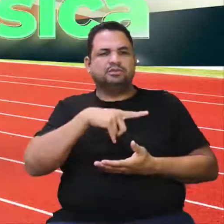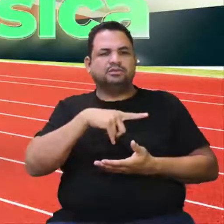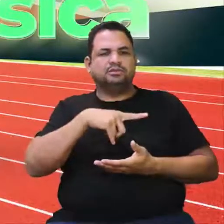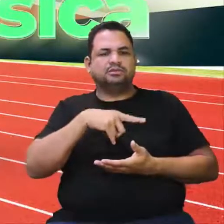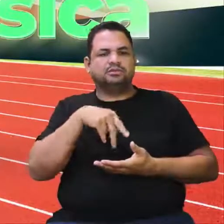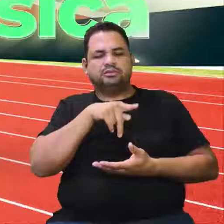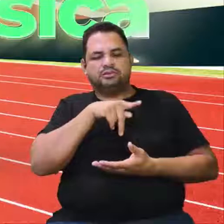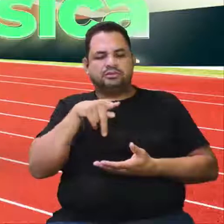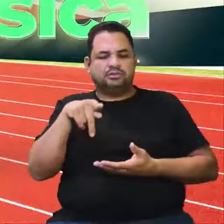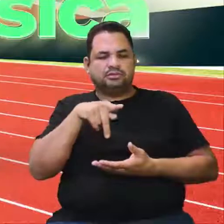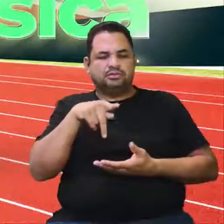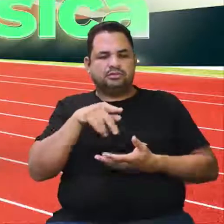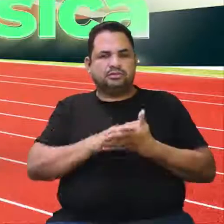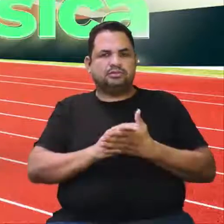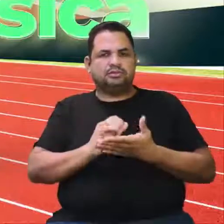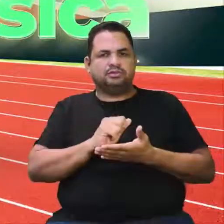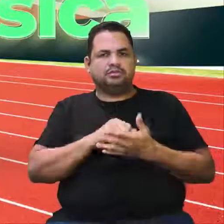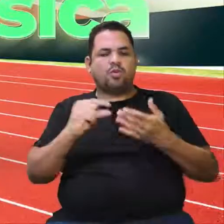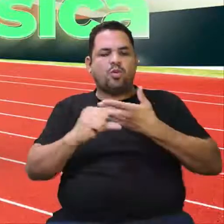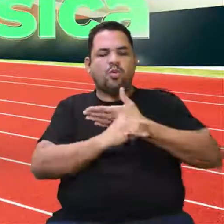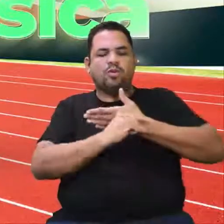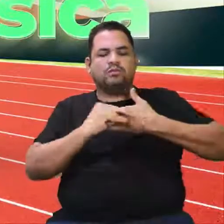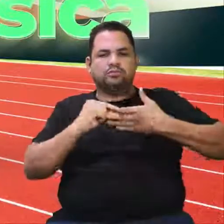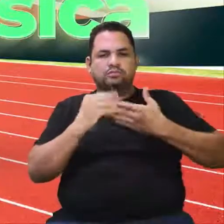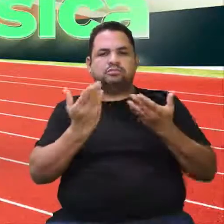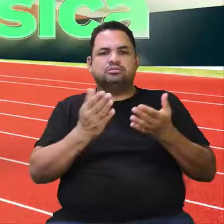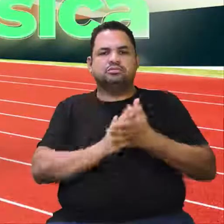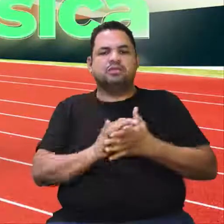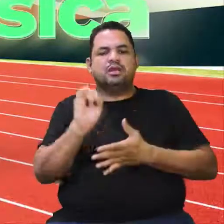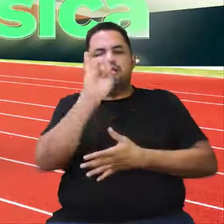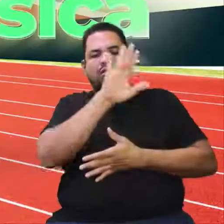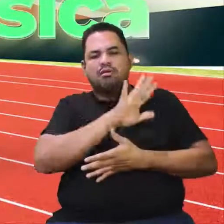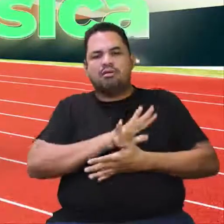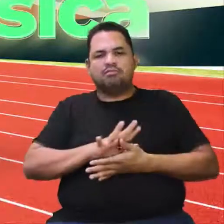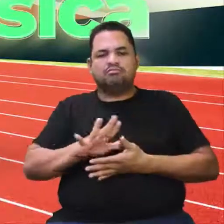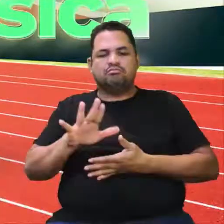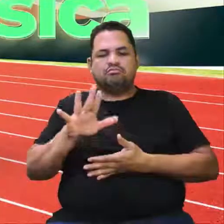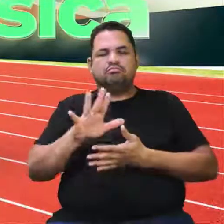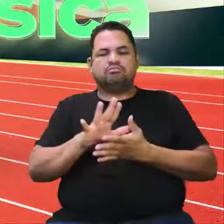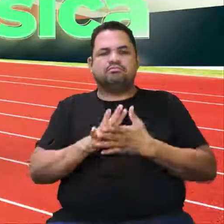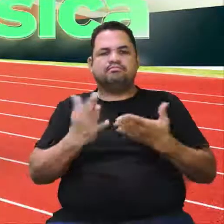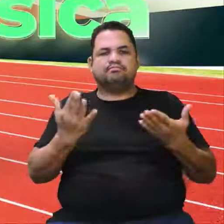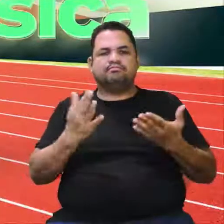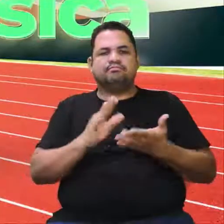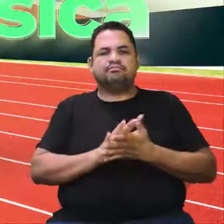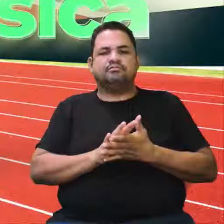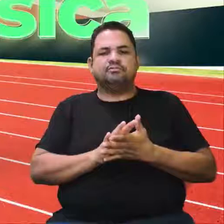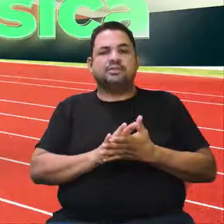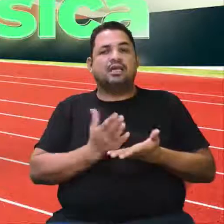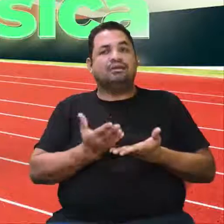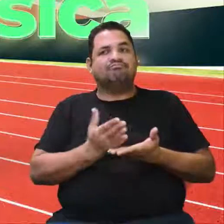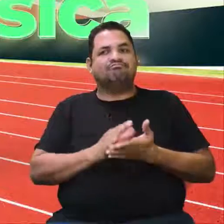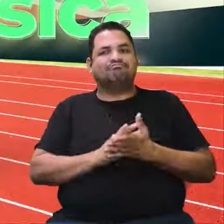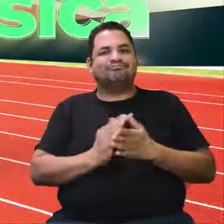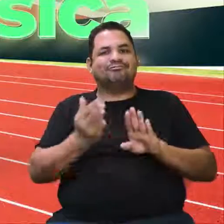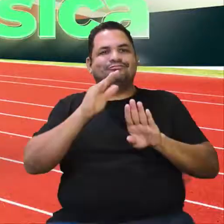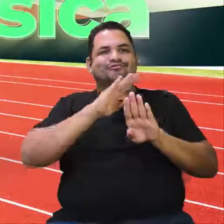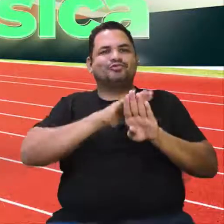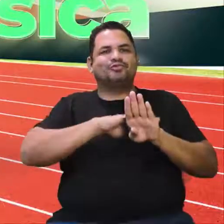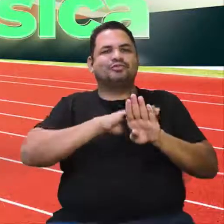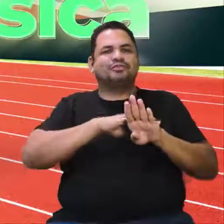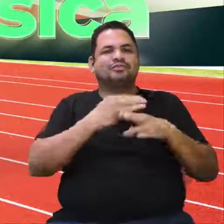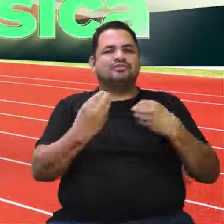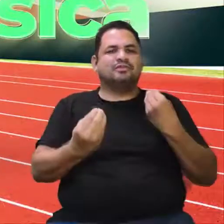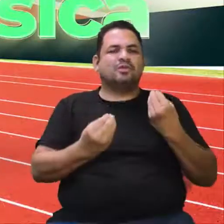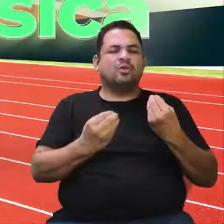que a professora trouxe um autor, mas a gente analisa, por exemplo, que a imagem, ela é muito subjetiva. Quando a gente